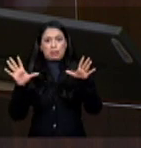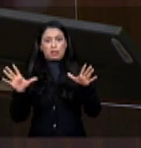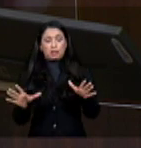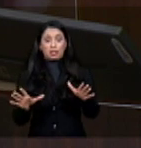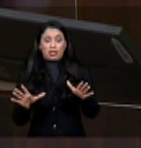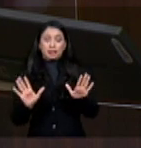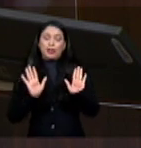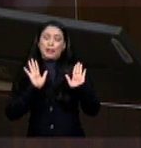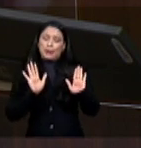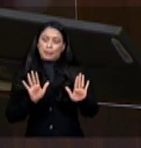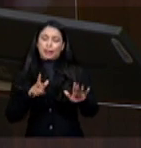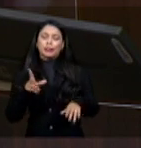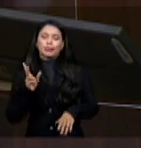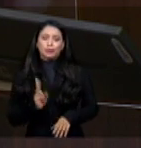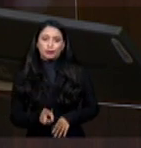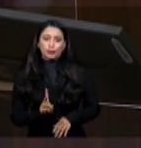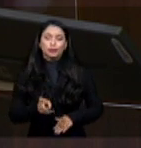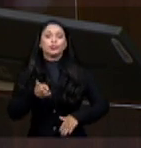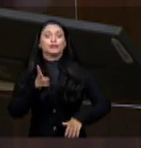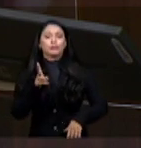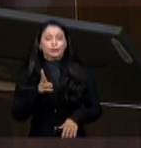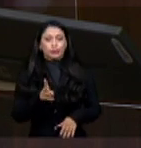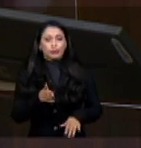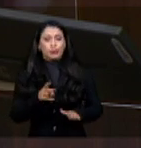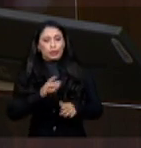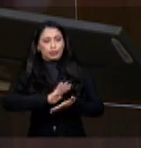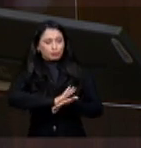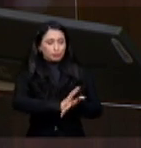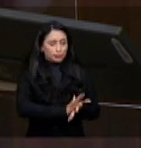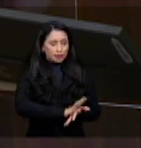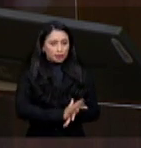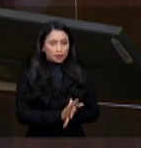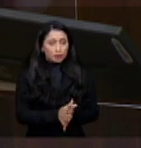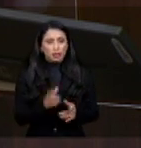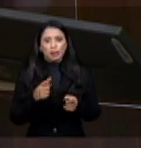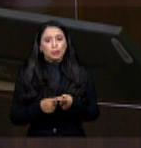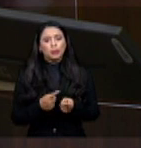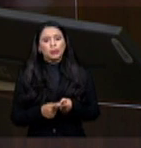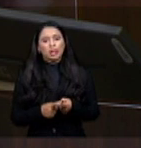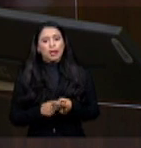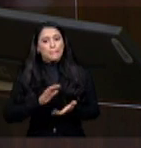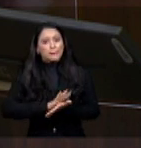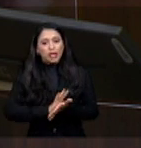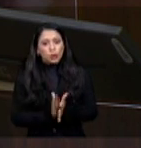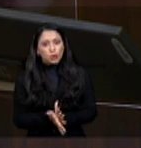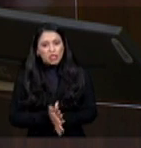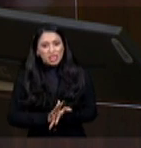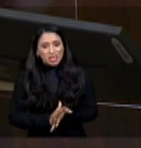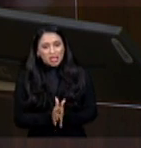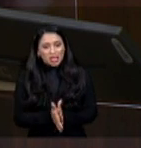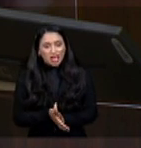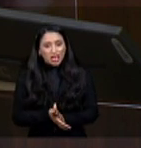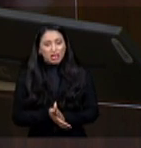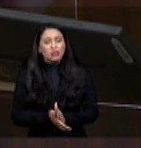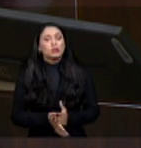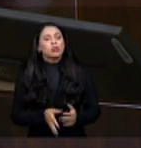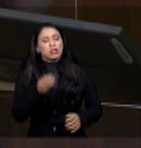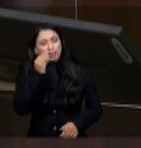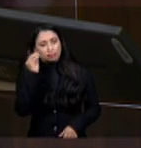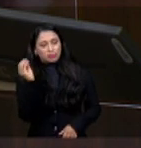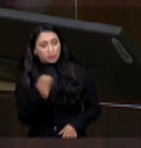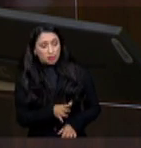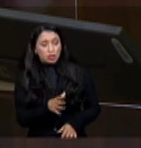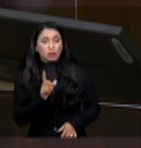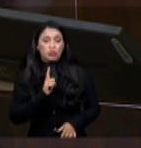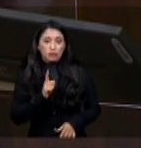convive com a reprodução de práticas discriminatórias por quê Porque velhos preconceitos exclusões se mimetizam